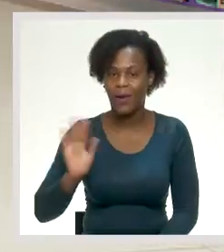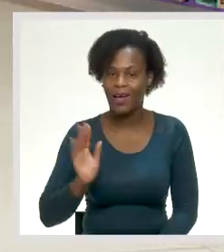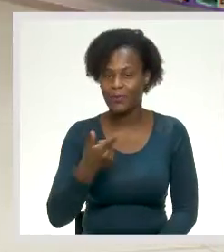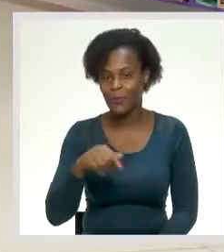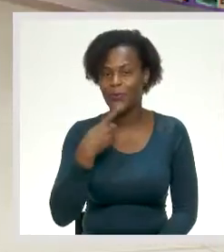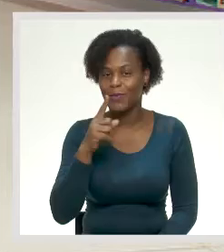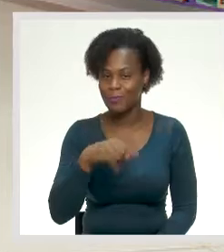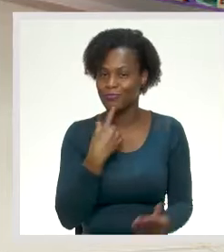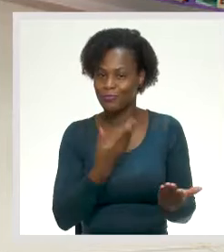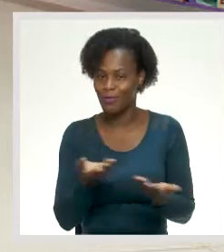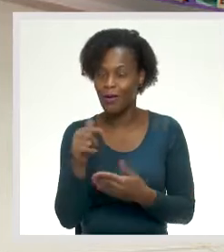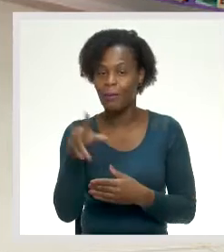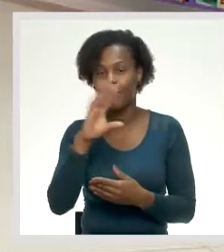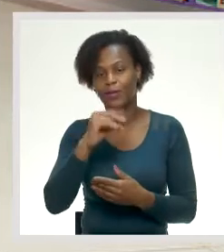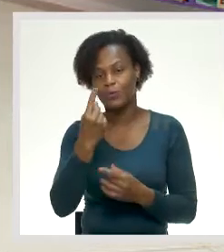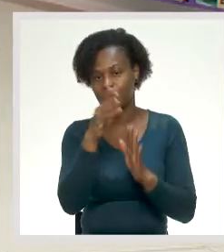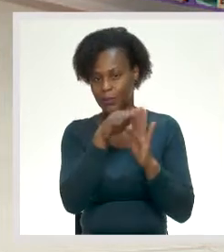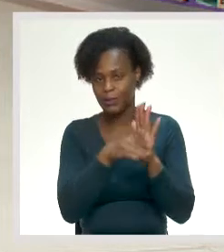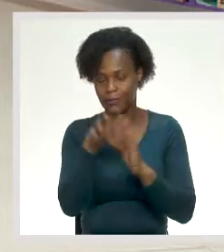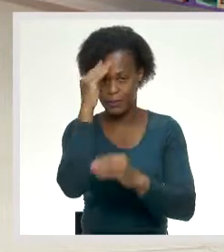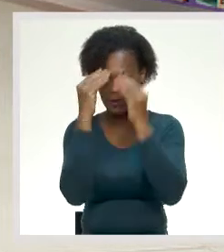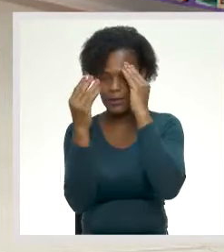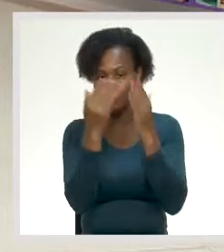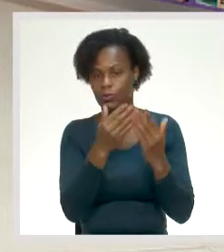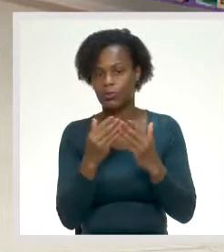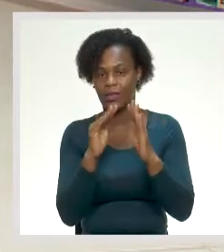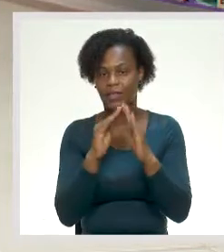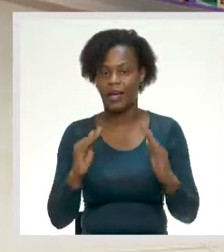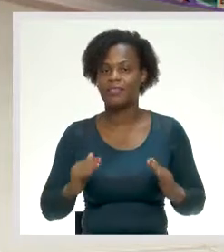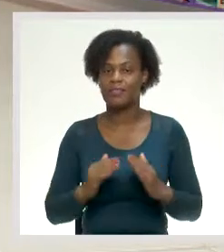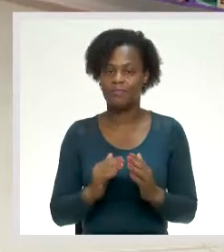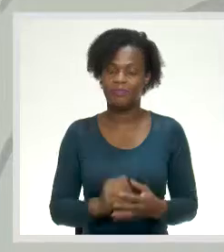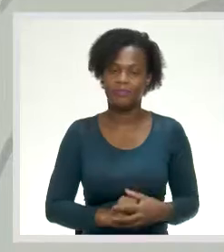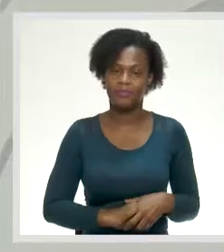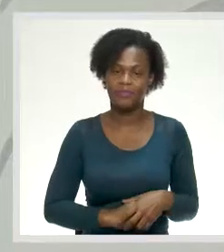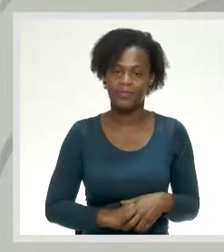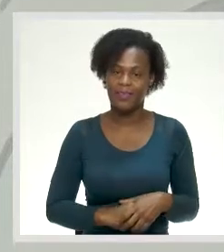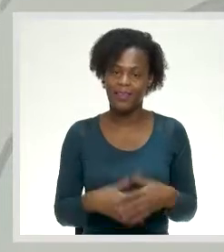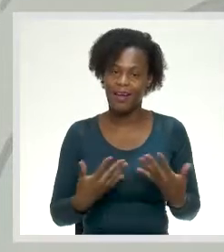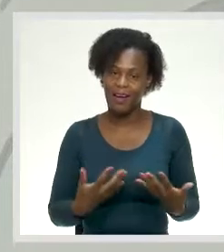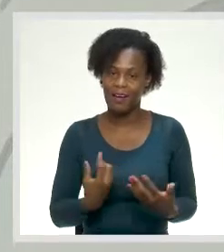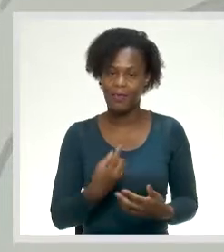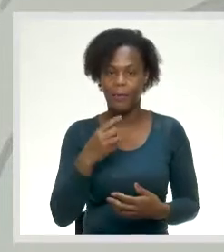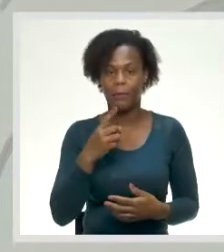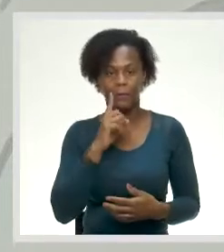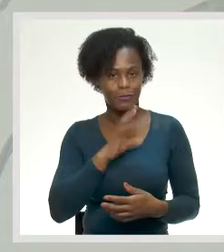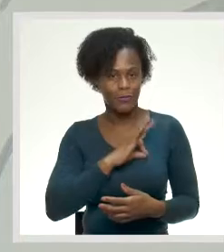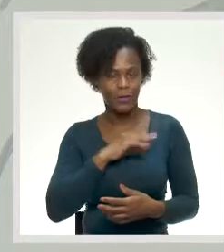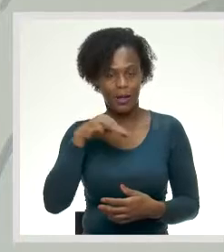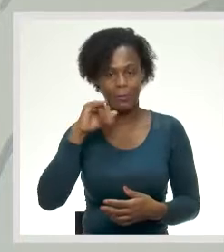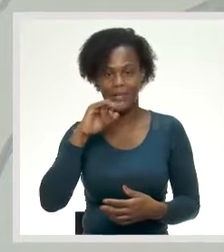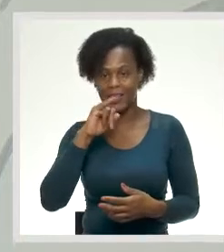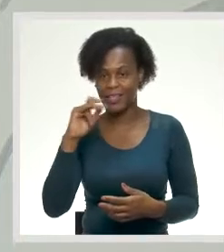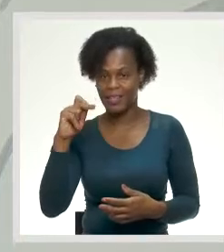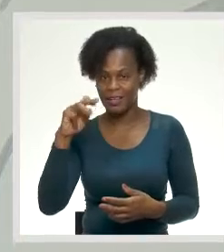Olá, estamos de volta a mais um programa Aprender a Estudar em Casa. Desta vez, Miriam Fernandes com as